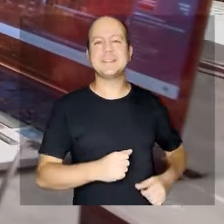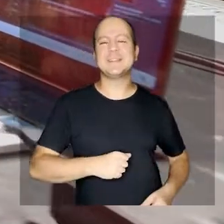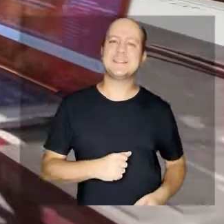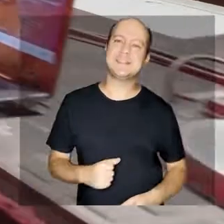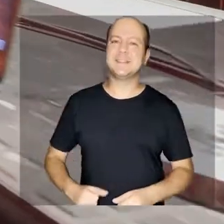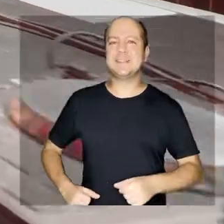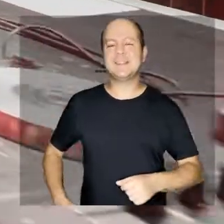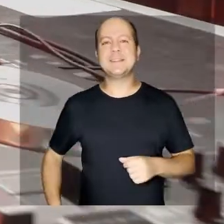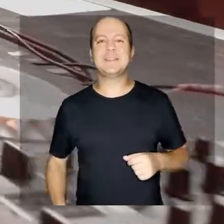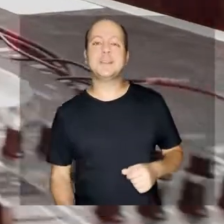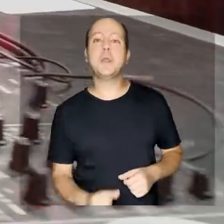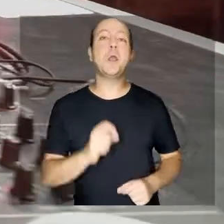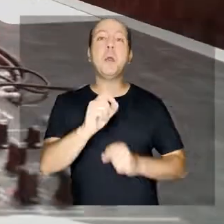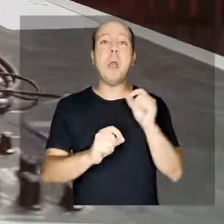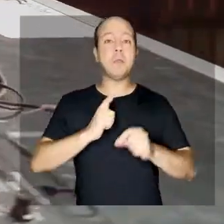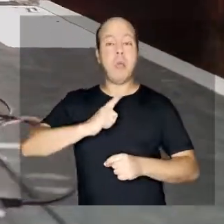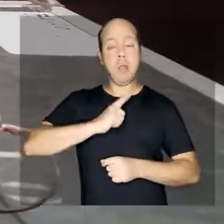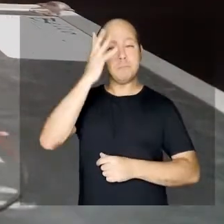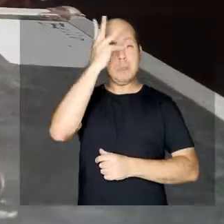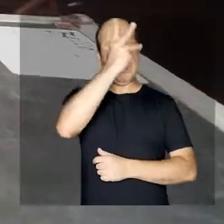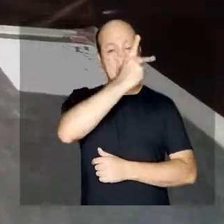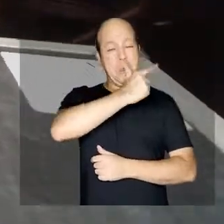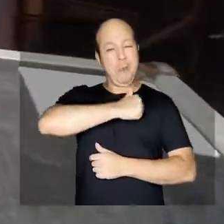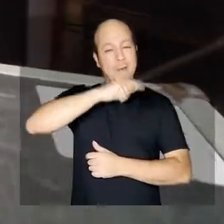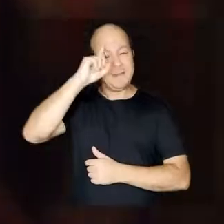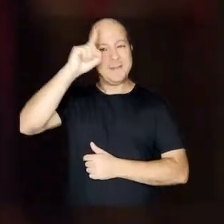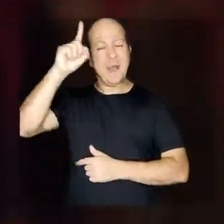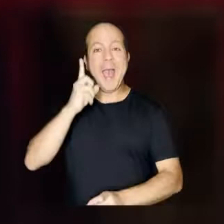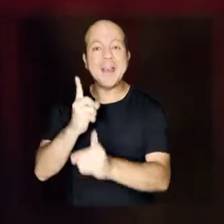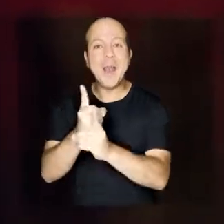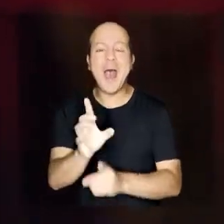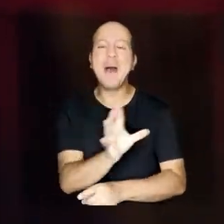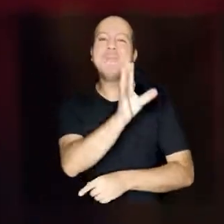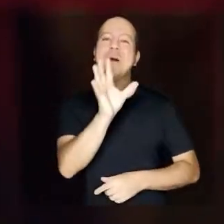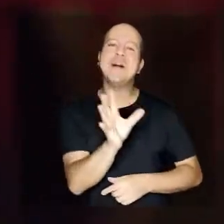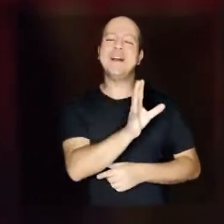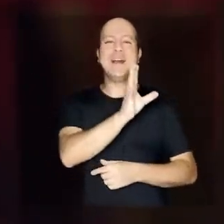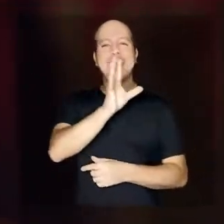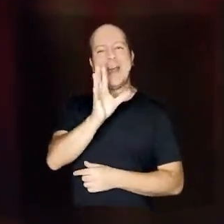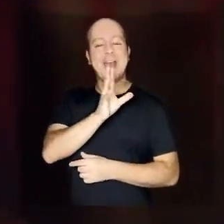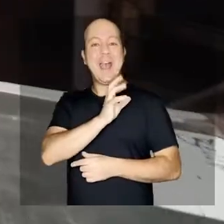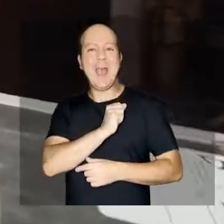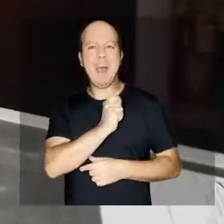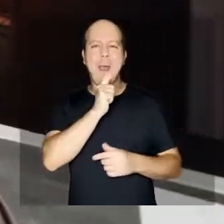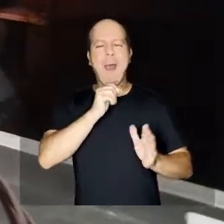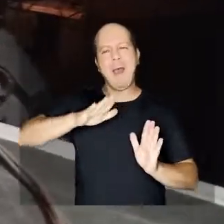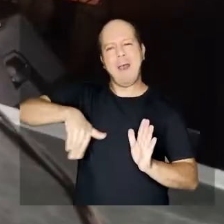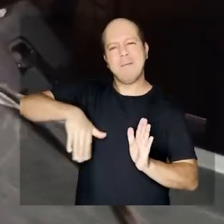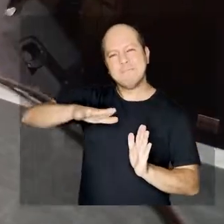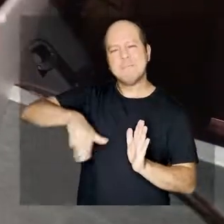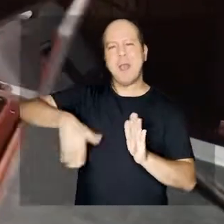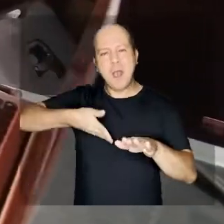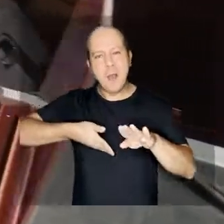letras brancas DJ Carla artista convidada ela digita em um notebook eu vou chamar